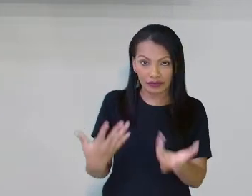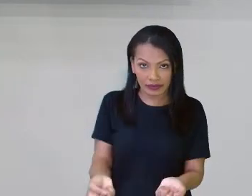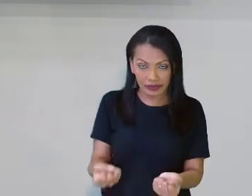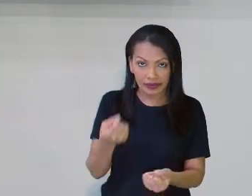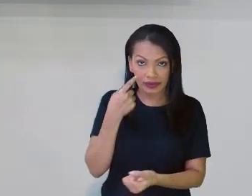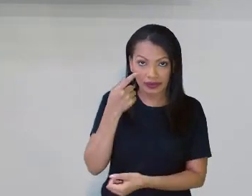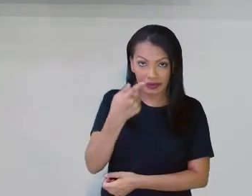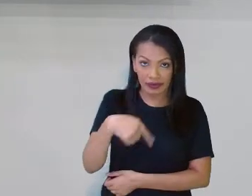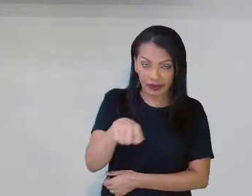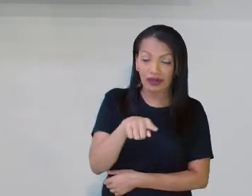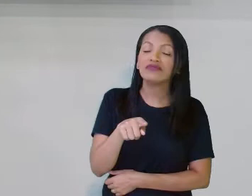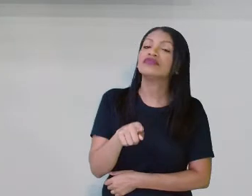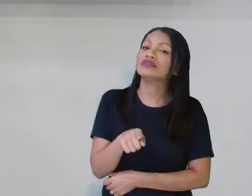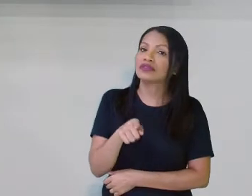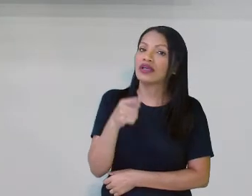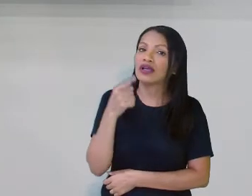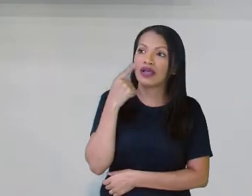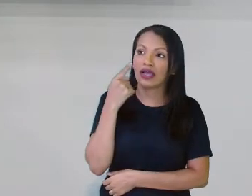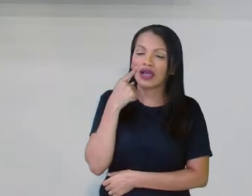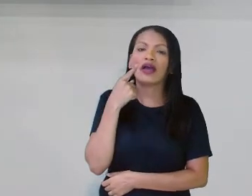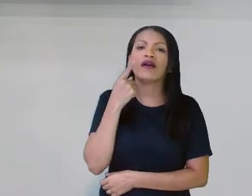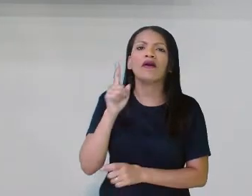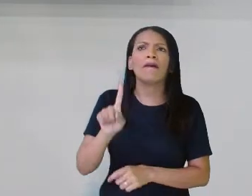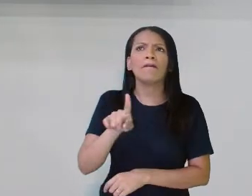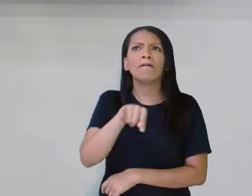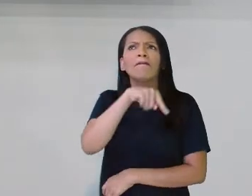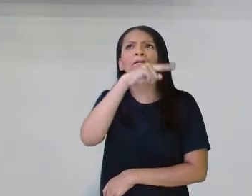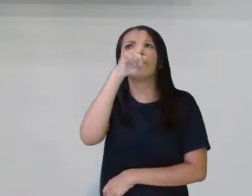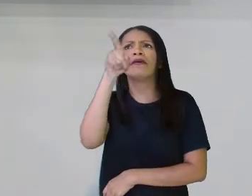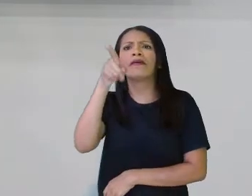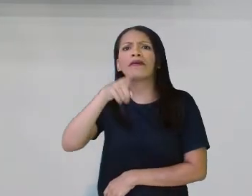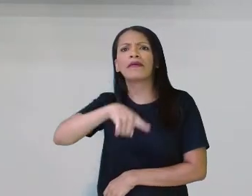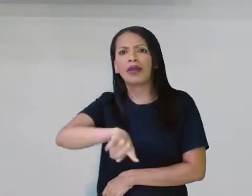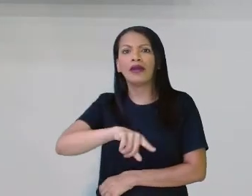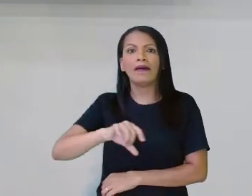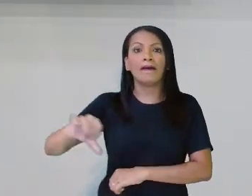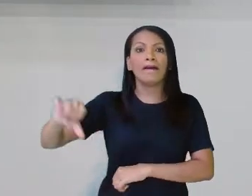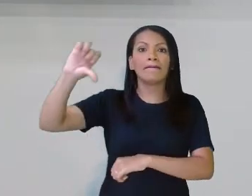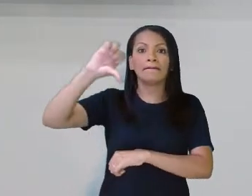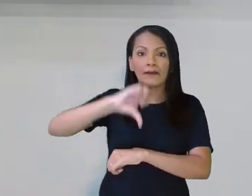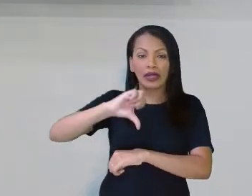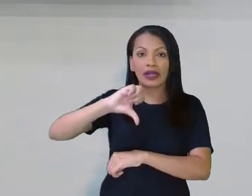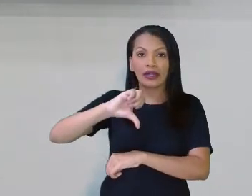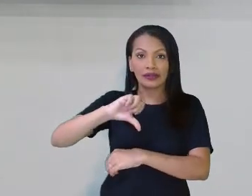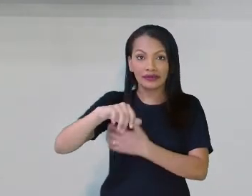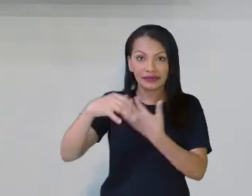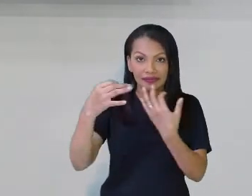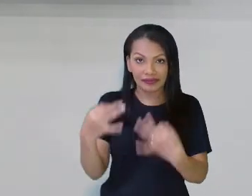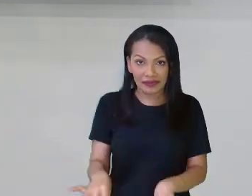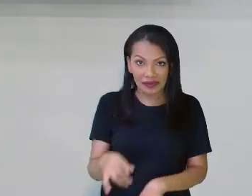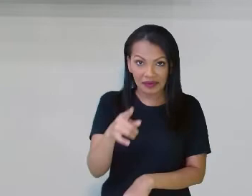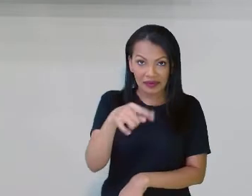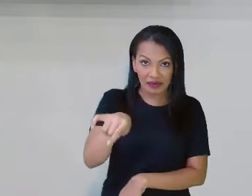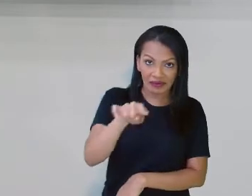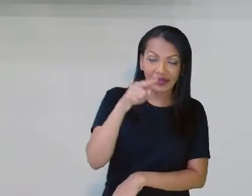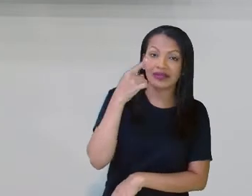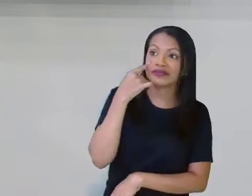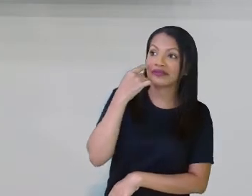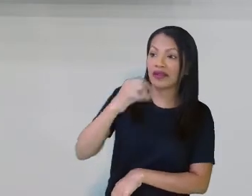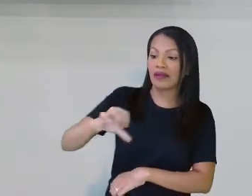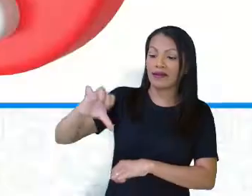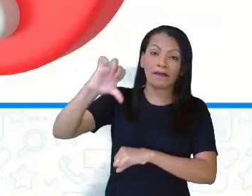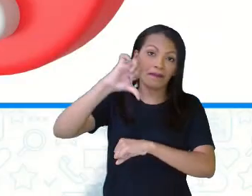aí para vocês essa interrogação bem grande que está aparecendo no momento aí na tela. Vocês estão vendo